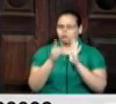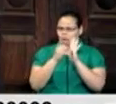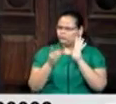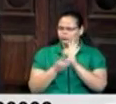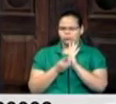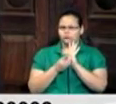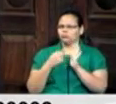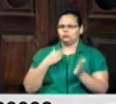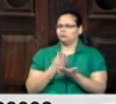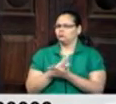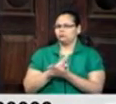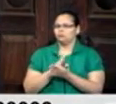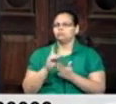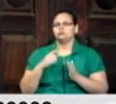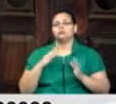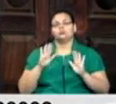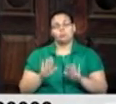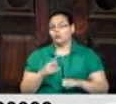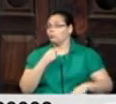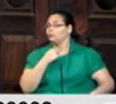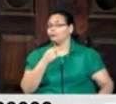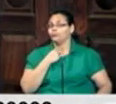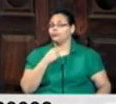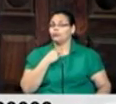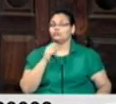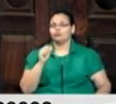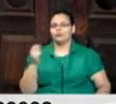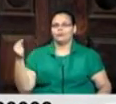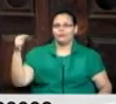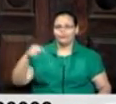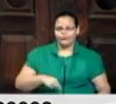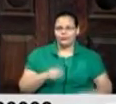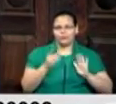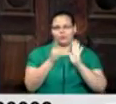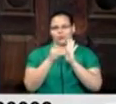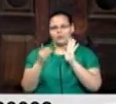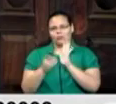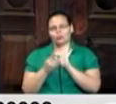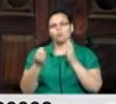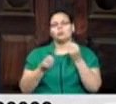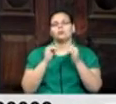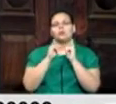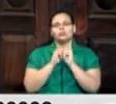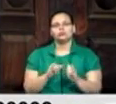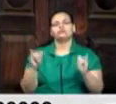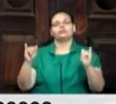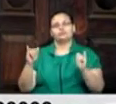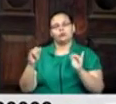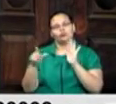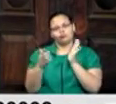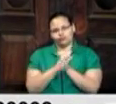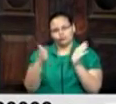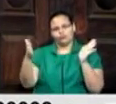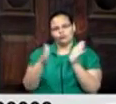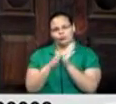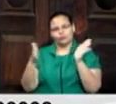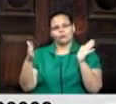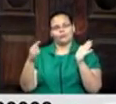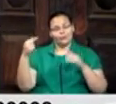Não me incomodarei. Mas não pode é vir para cá um decreto como está sendo anunciado nos jornais